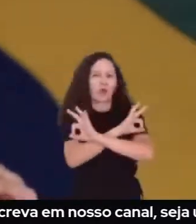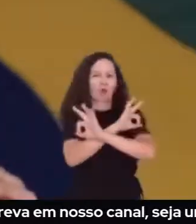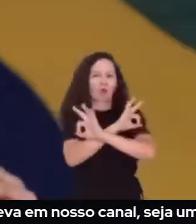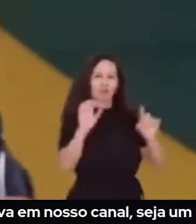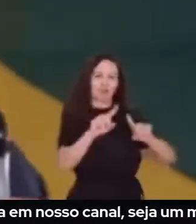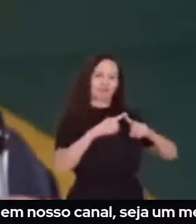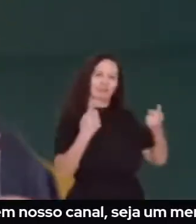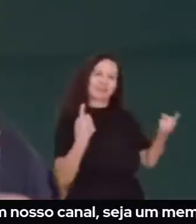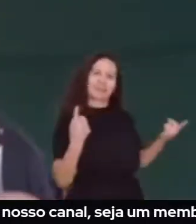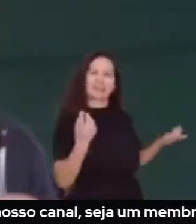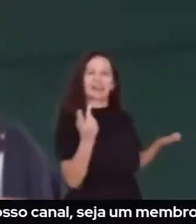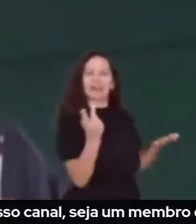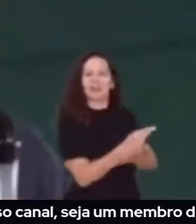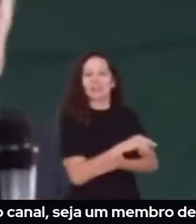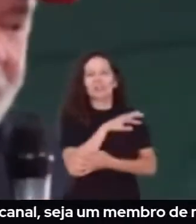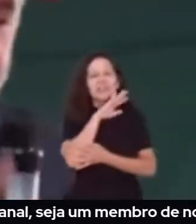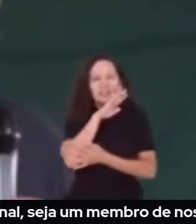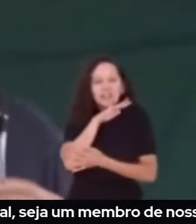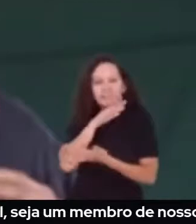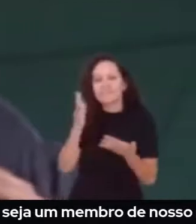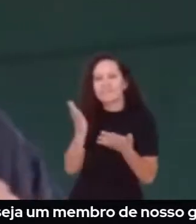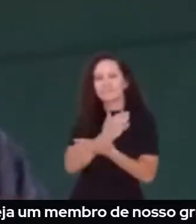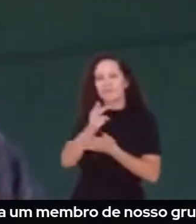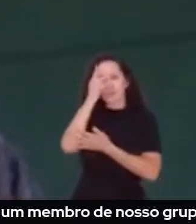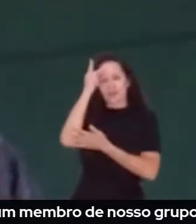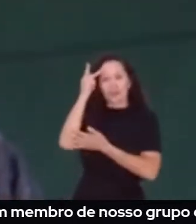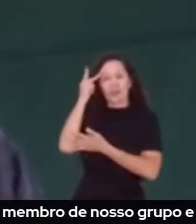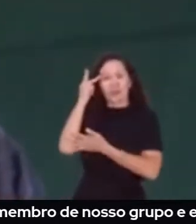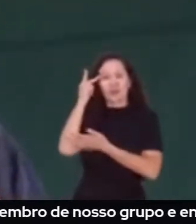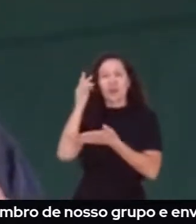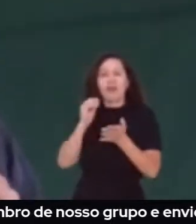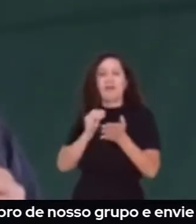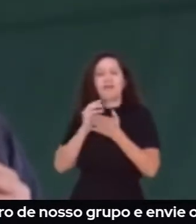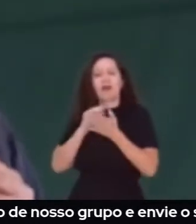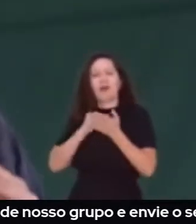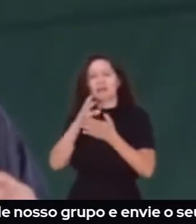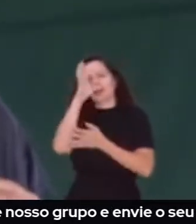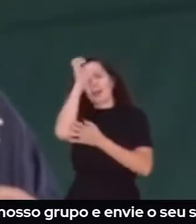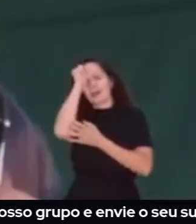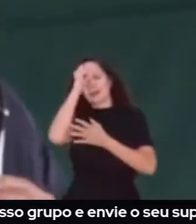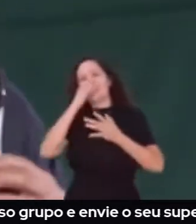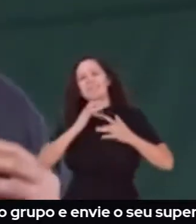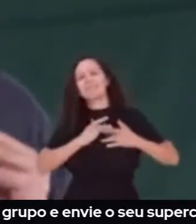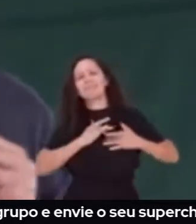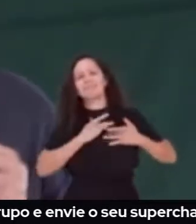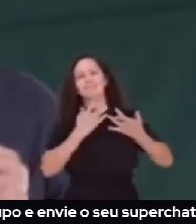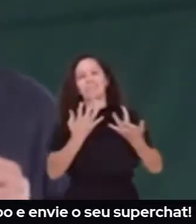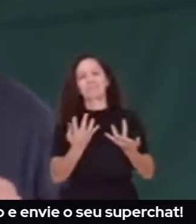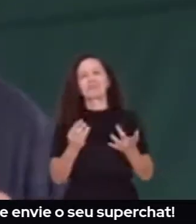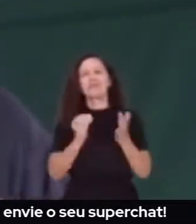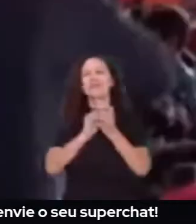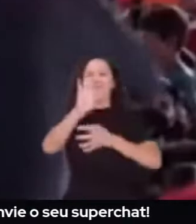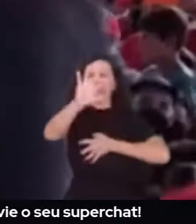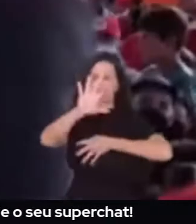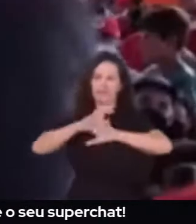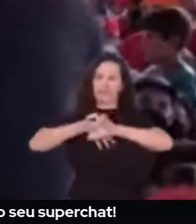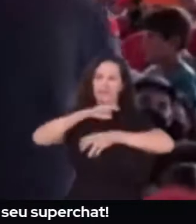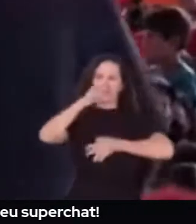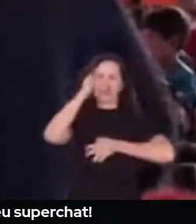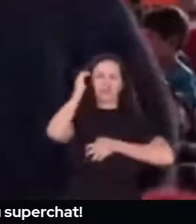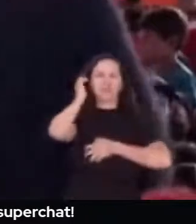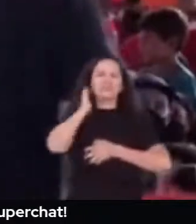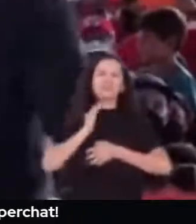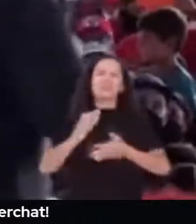às vezes as pessoas desaprenderam a ser solidárias, as pessoas foram perdendo fraternidade, as pessoas foram